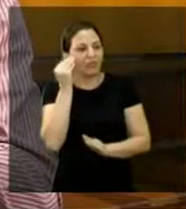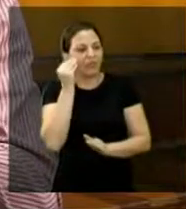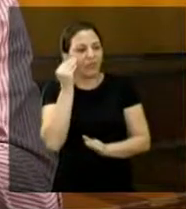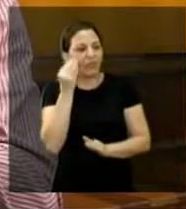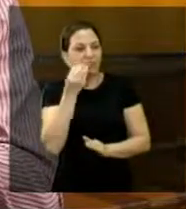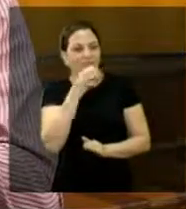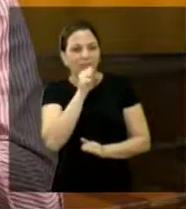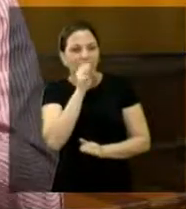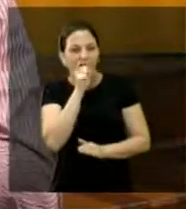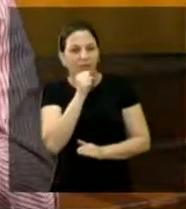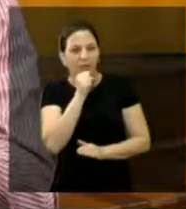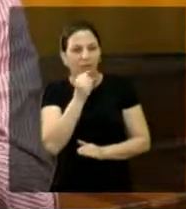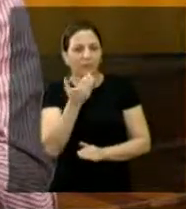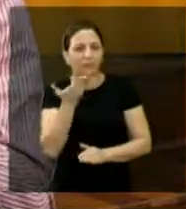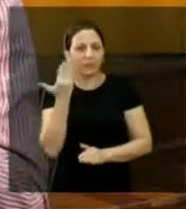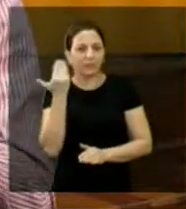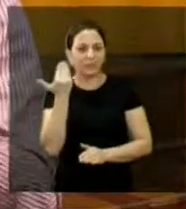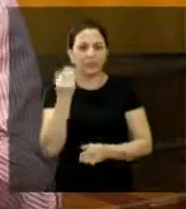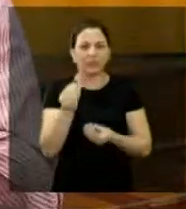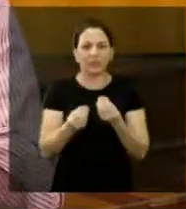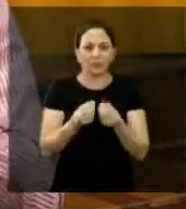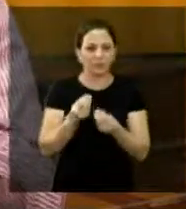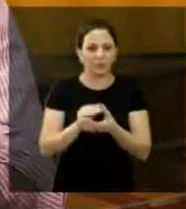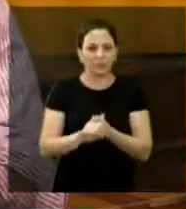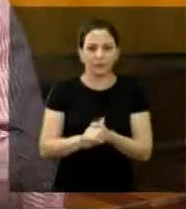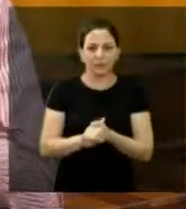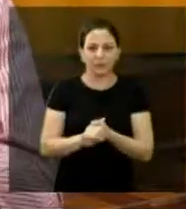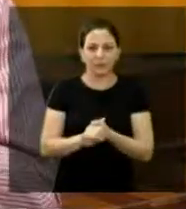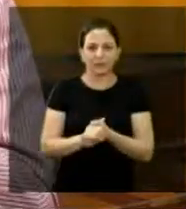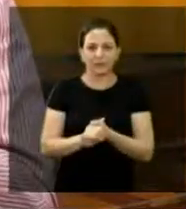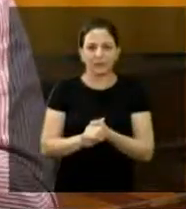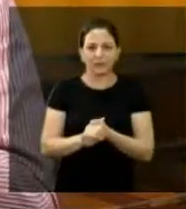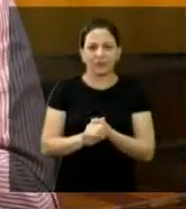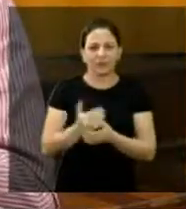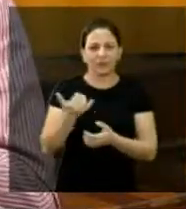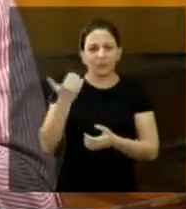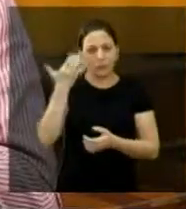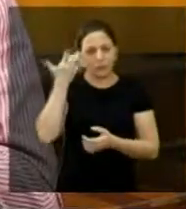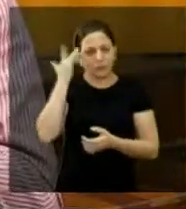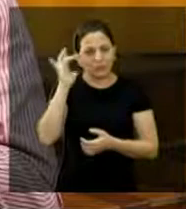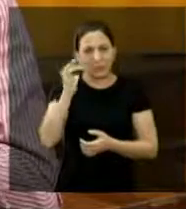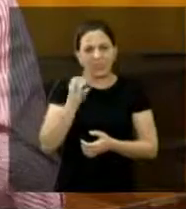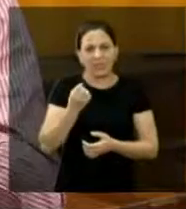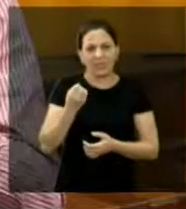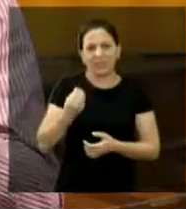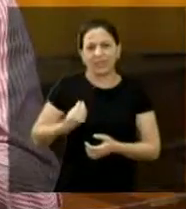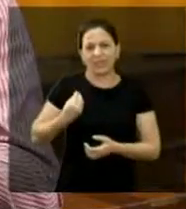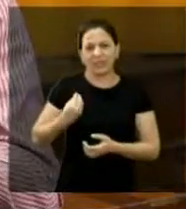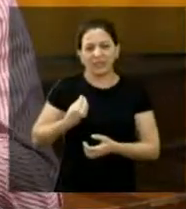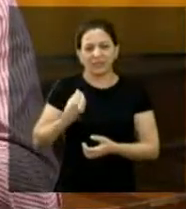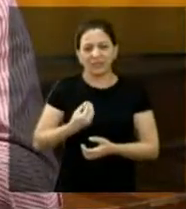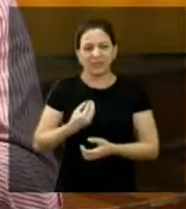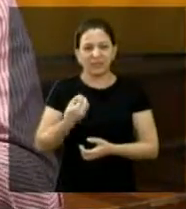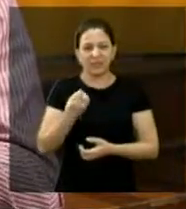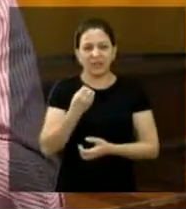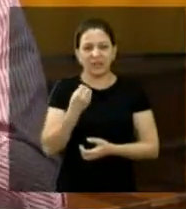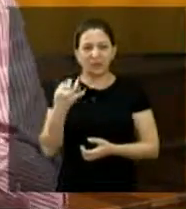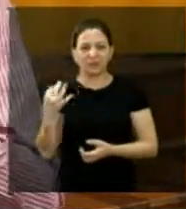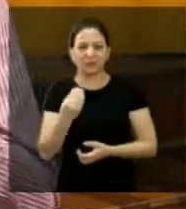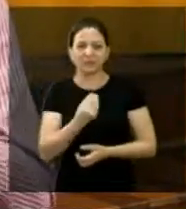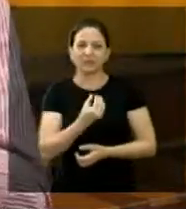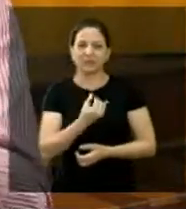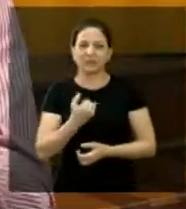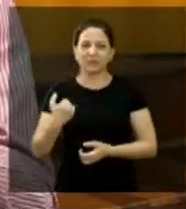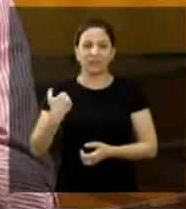sábado passado. Até hoje, eu não sei exatamente quantos anos o Zé tem, ele tem um hábito, né, que ele conserva de, quando